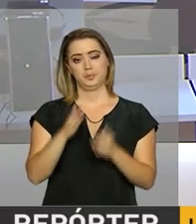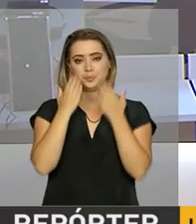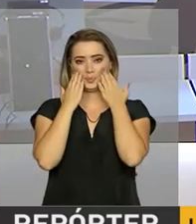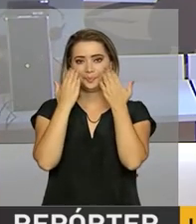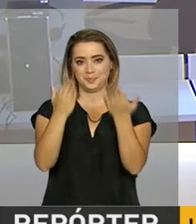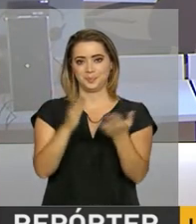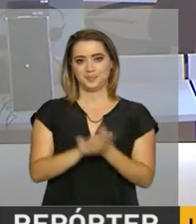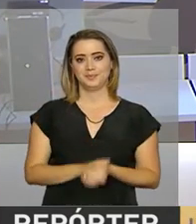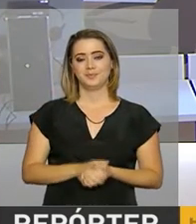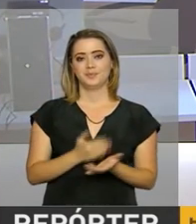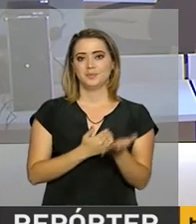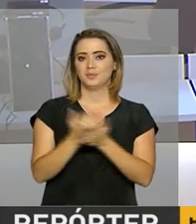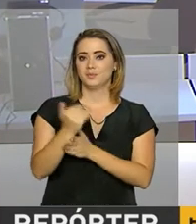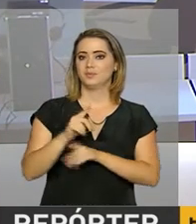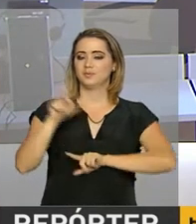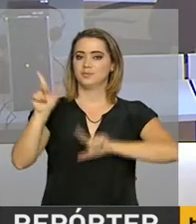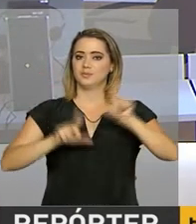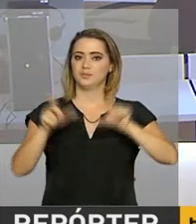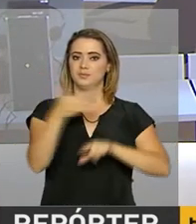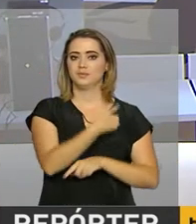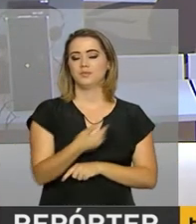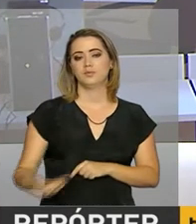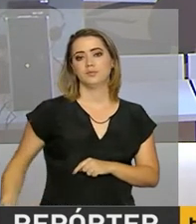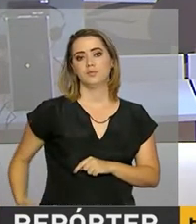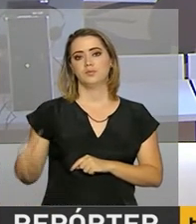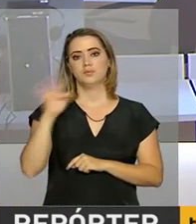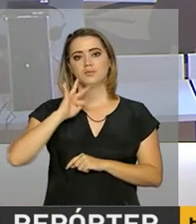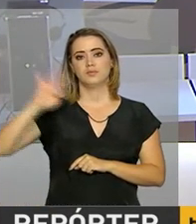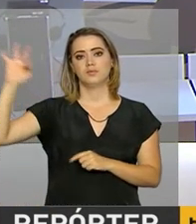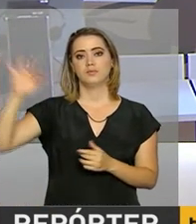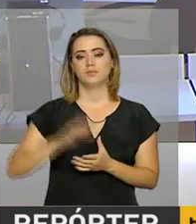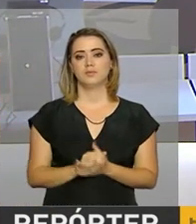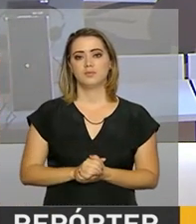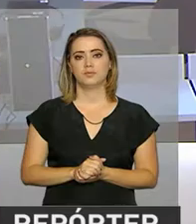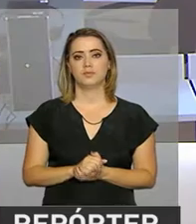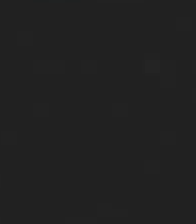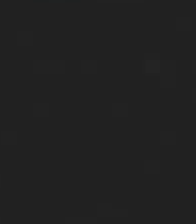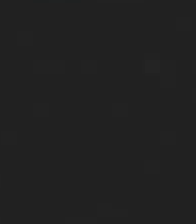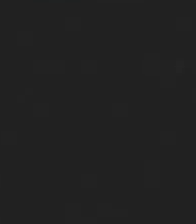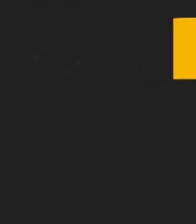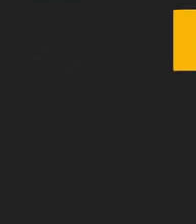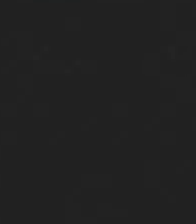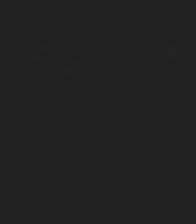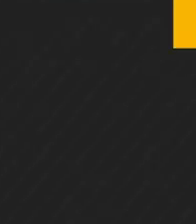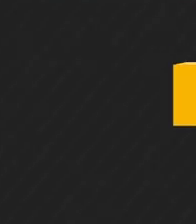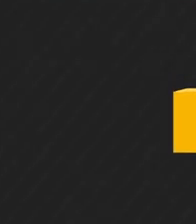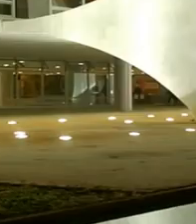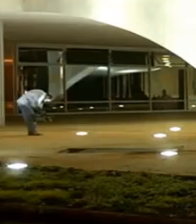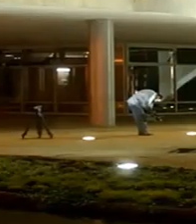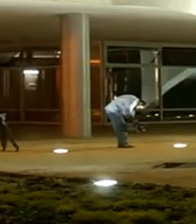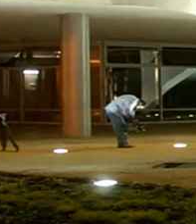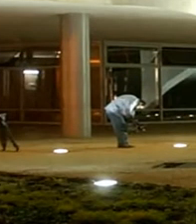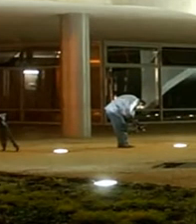de notícias. Continue com a gente aqui na NBR, a TV do Governo Federal.